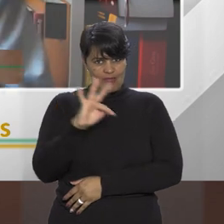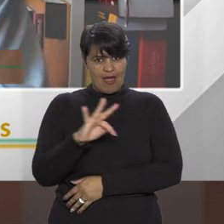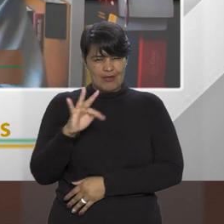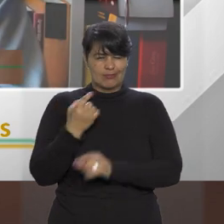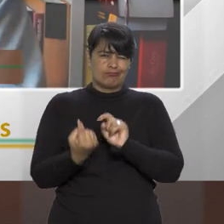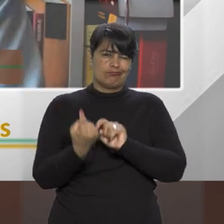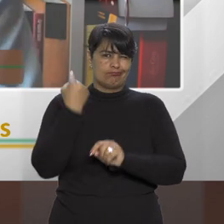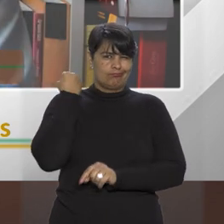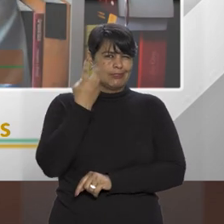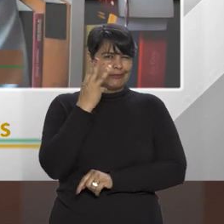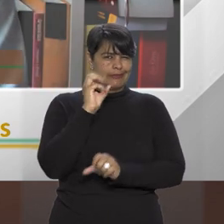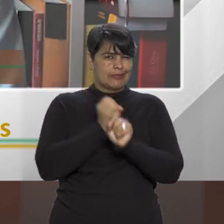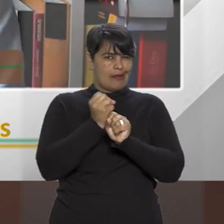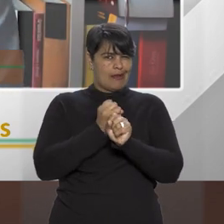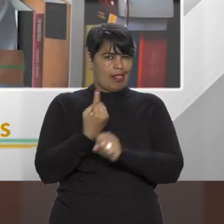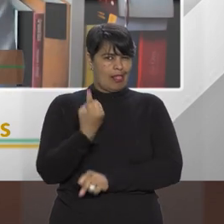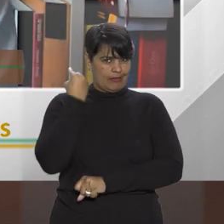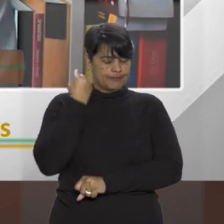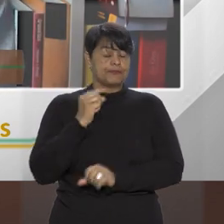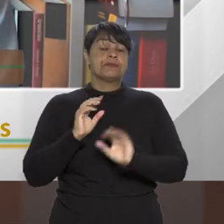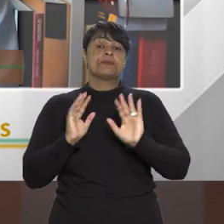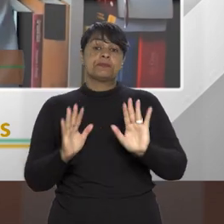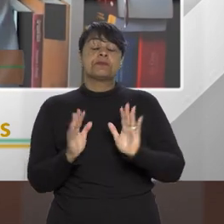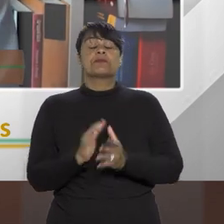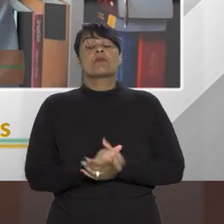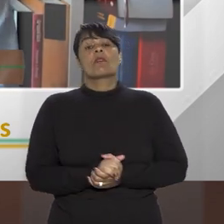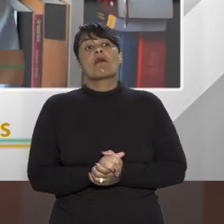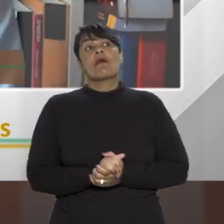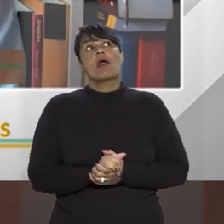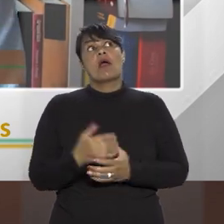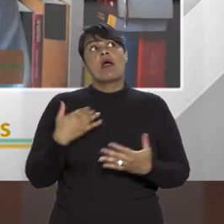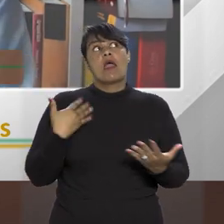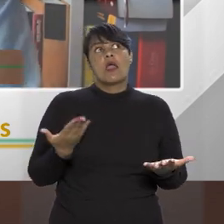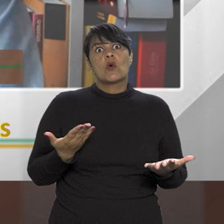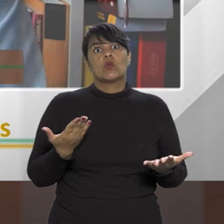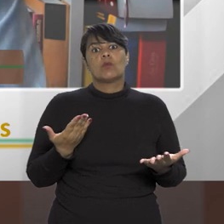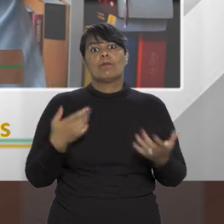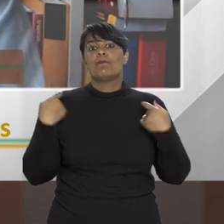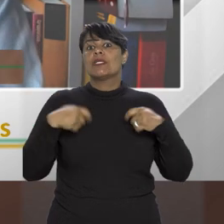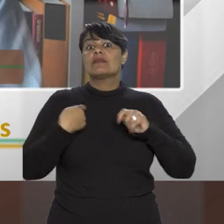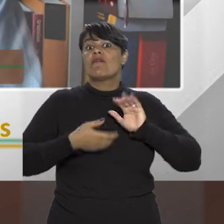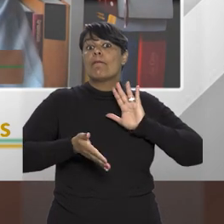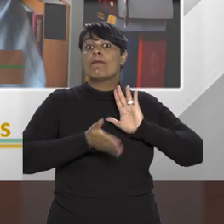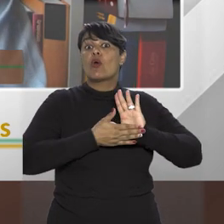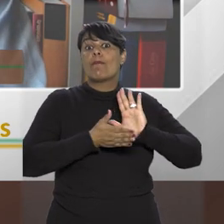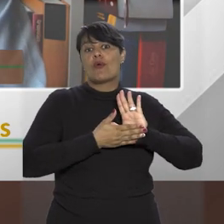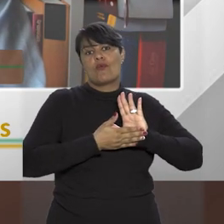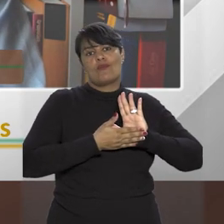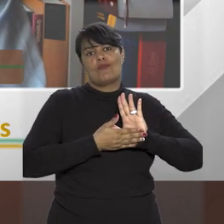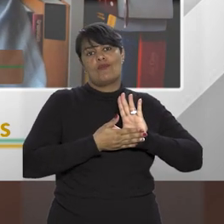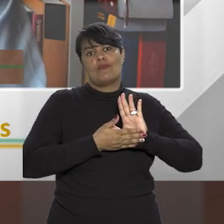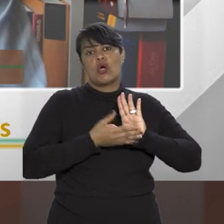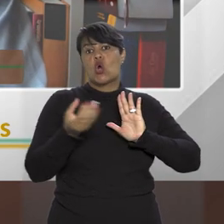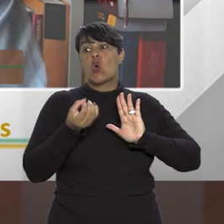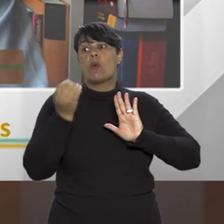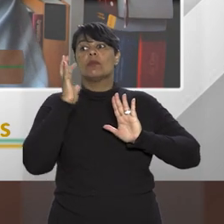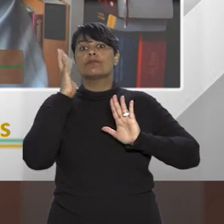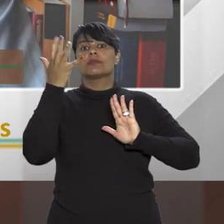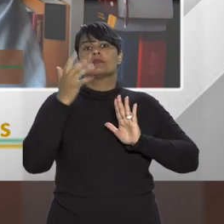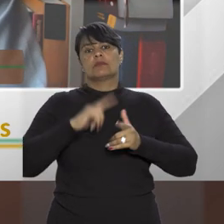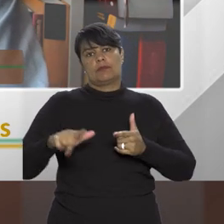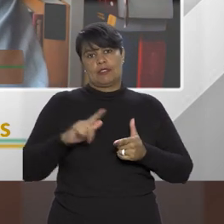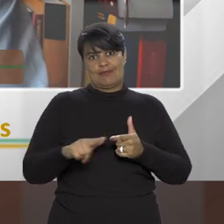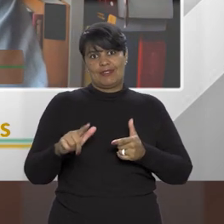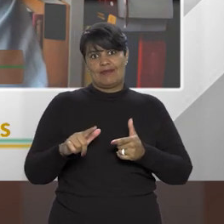a propor ações na justiça como forma a resolver problema. Eu fui educado assim, eu tinha de propor ações na justiça. A matéria prática forense